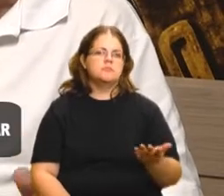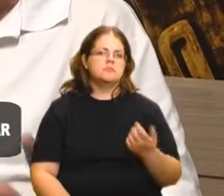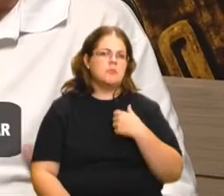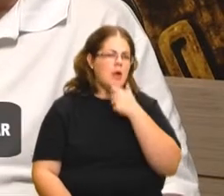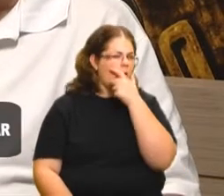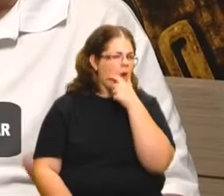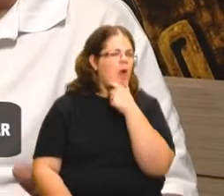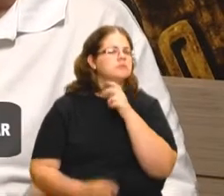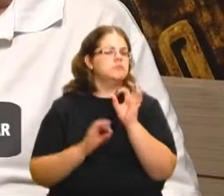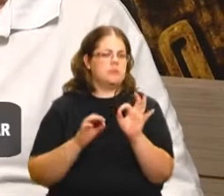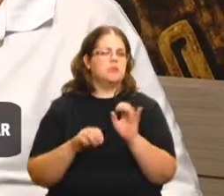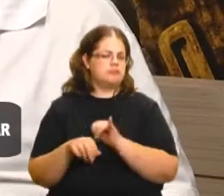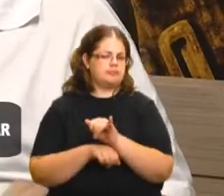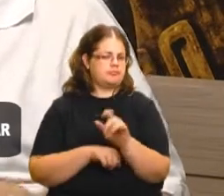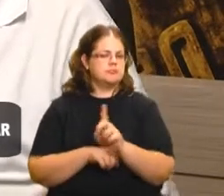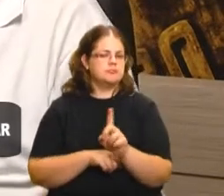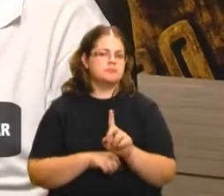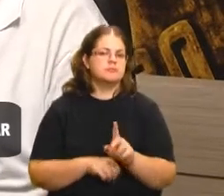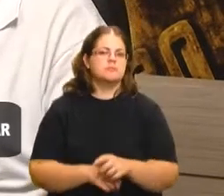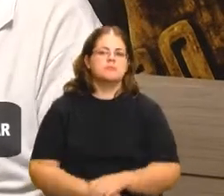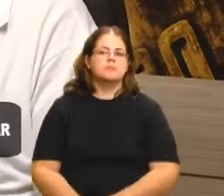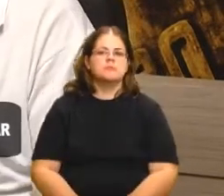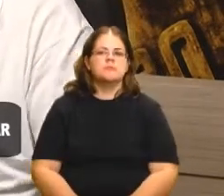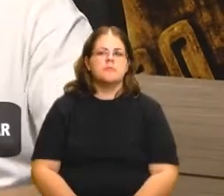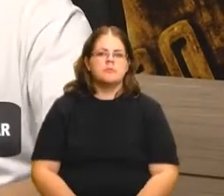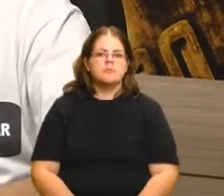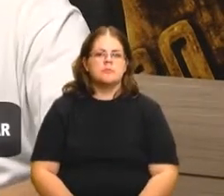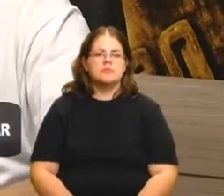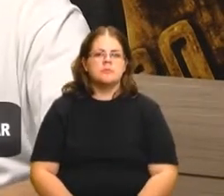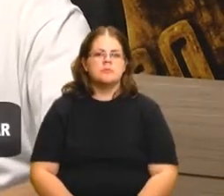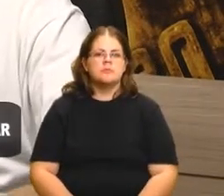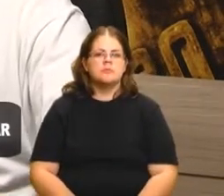Se não estiver equivocado. Não, mas acho que foi.